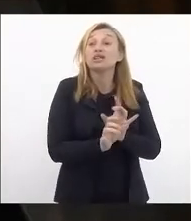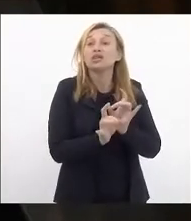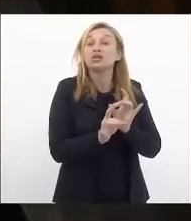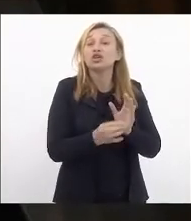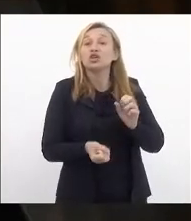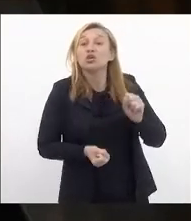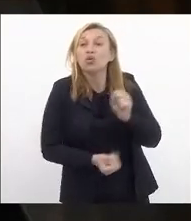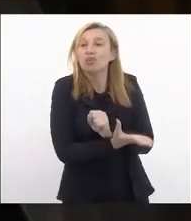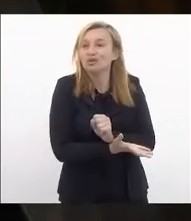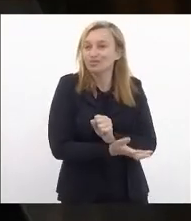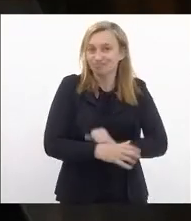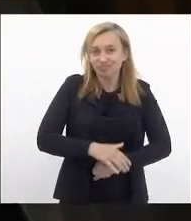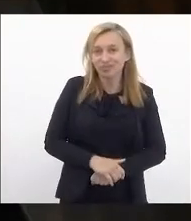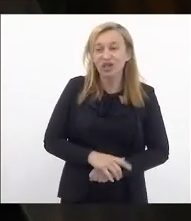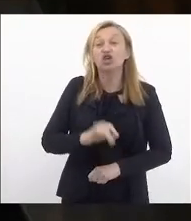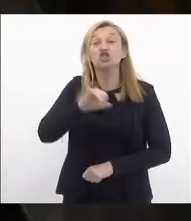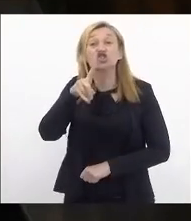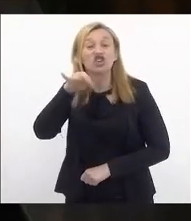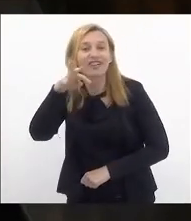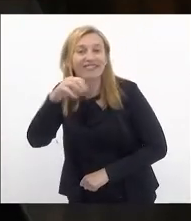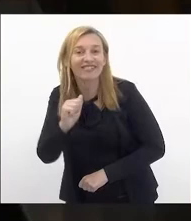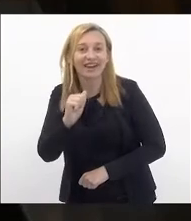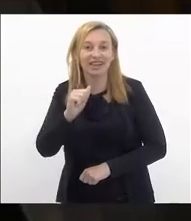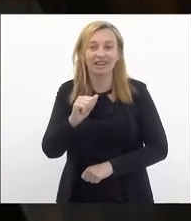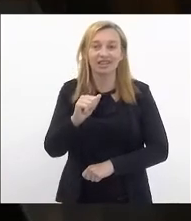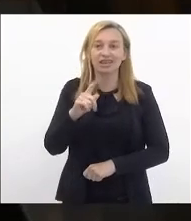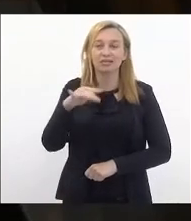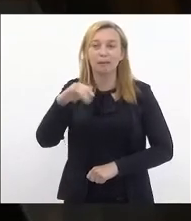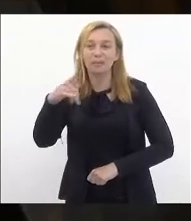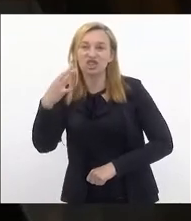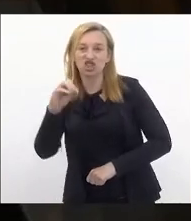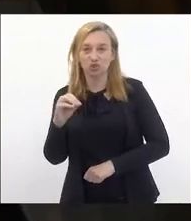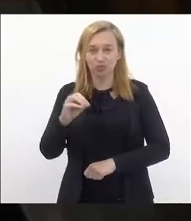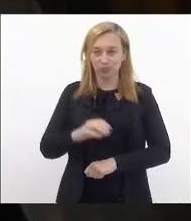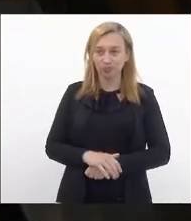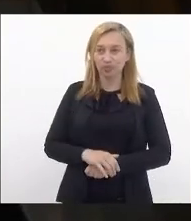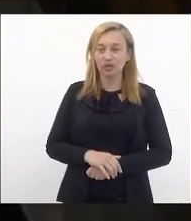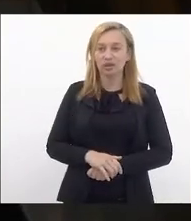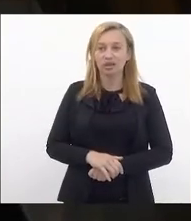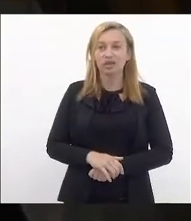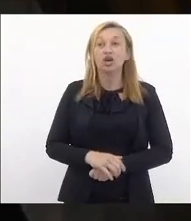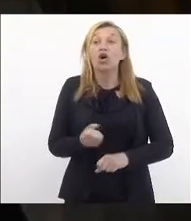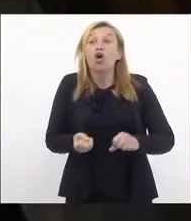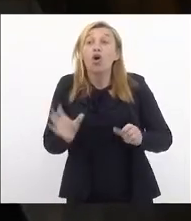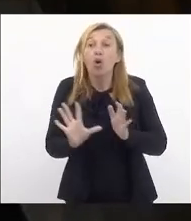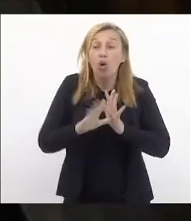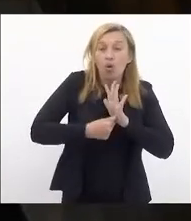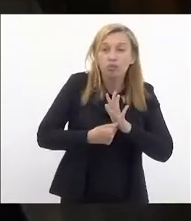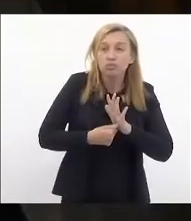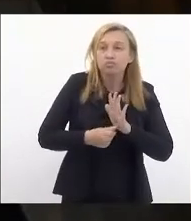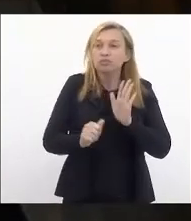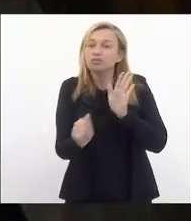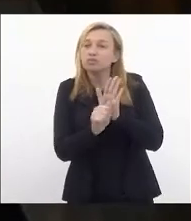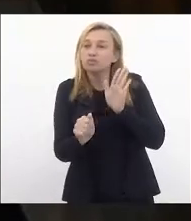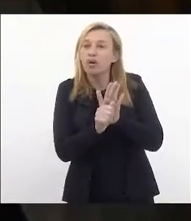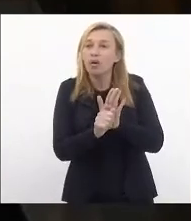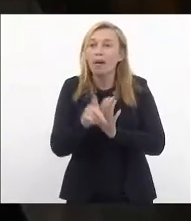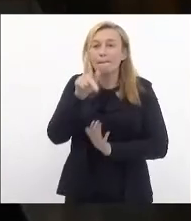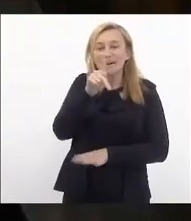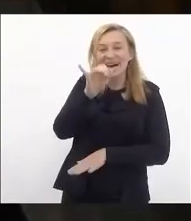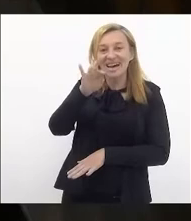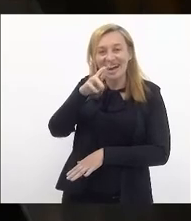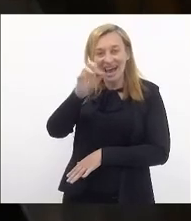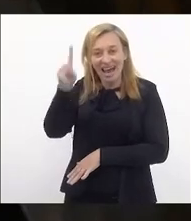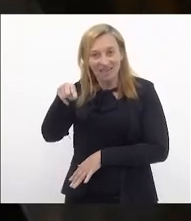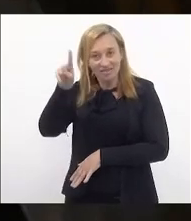corrupção Jonathan Cândido Pacheco Sodré roubos e tráfico no Pará no Pará